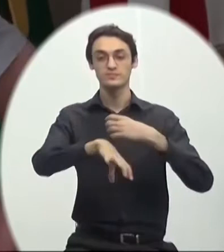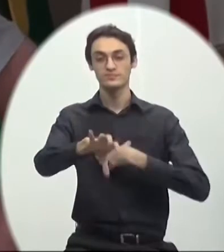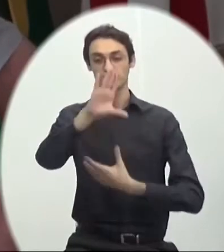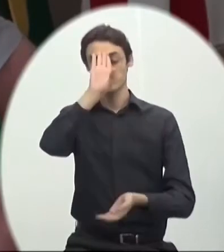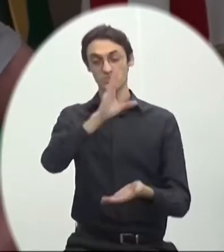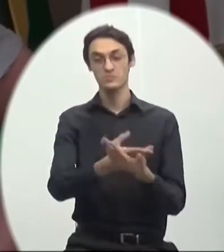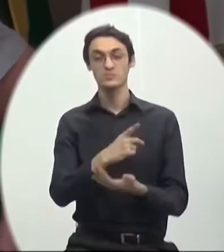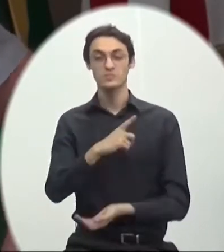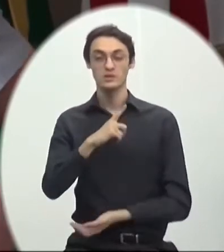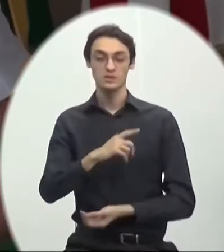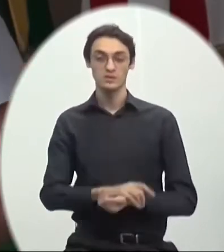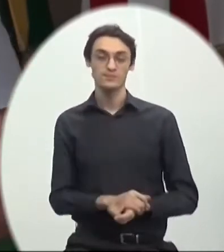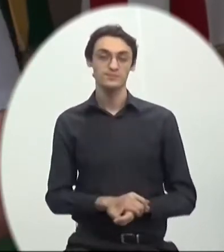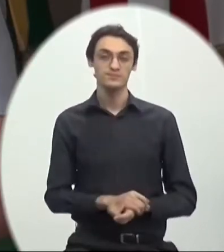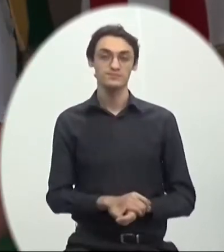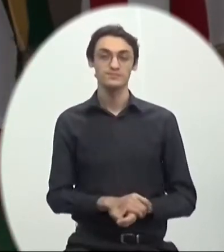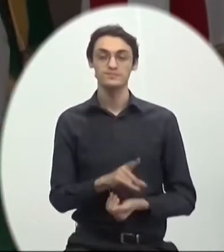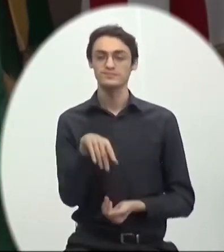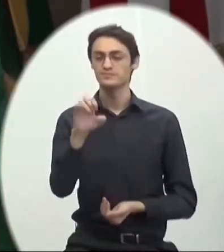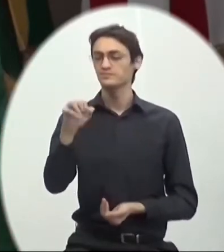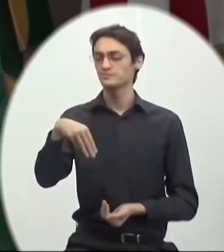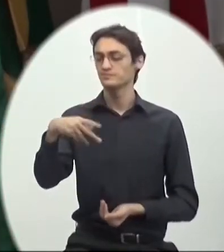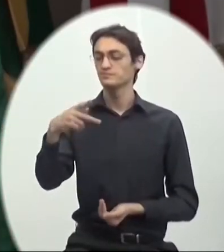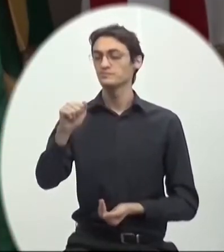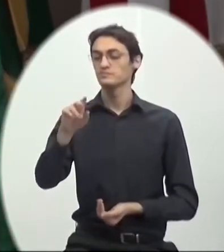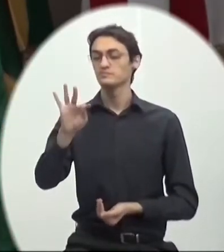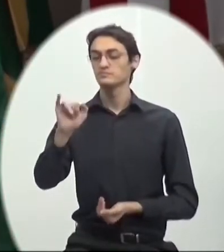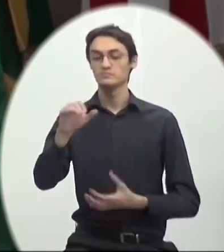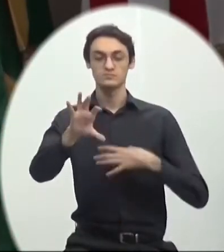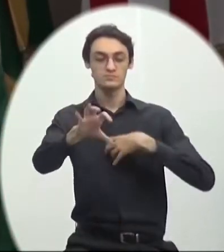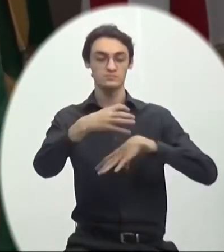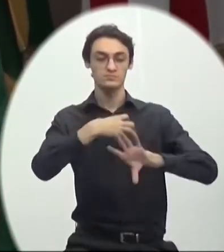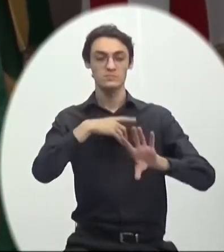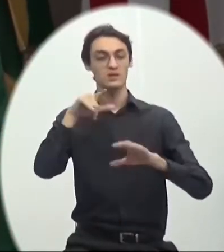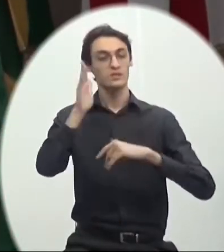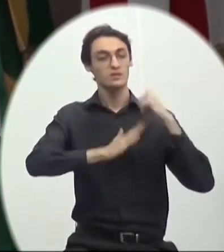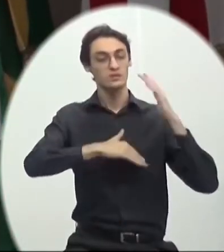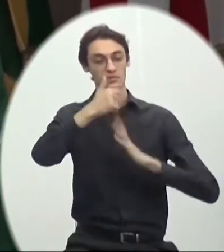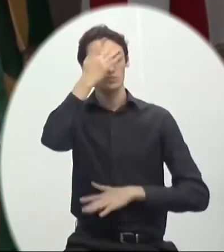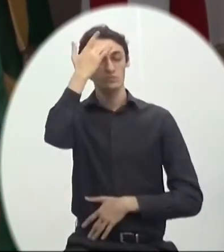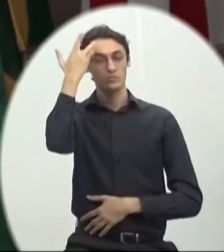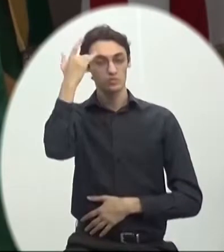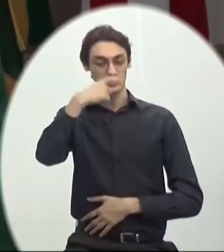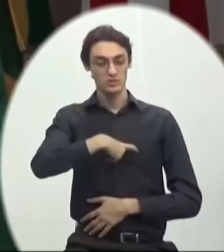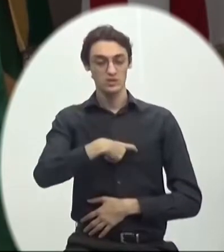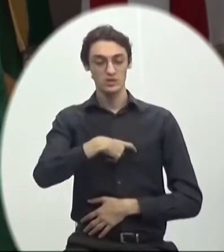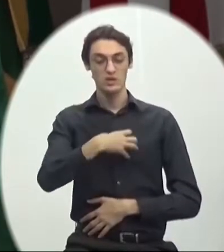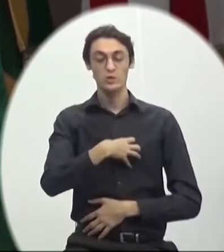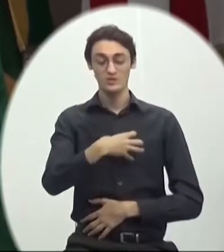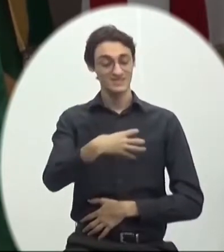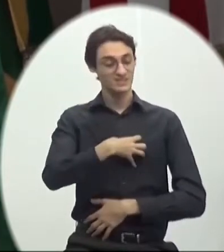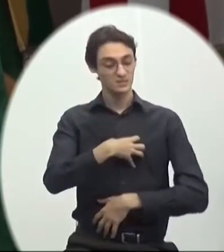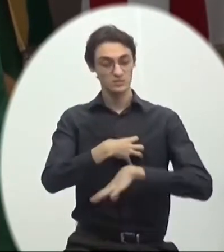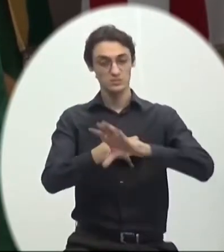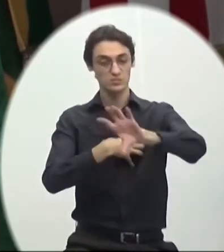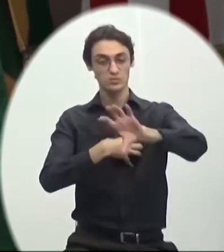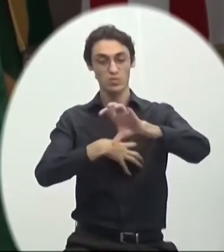e a empatia é uma qualidade que a pessoa pode ter se ela se coloca na posição da outra